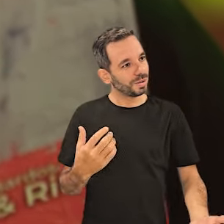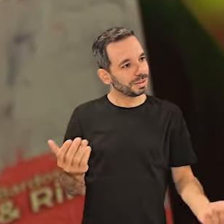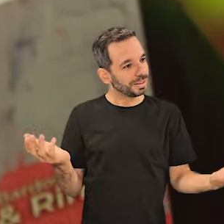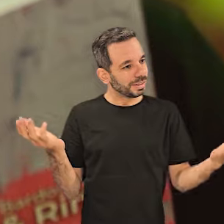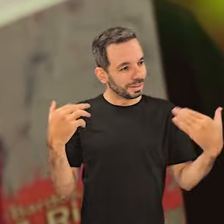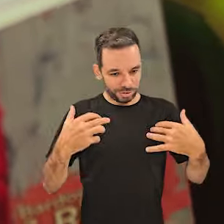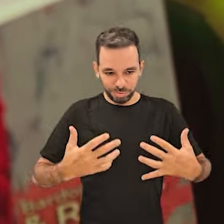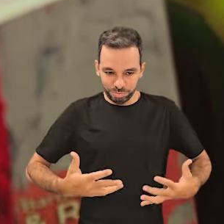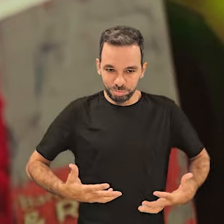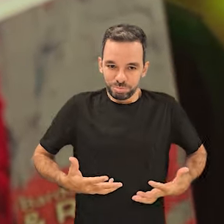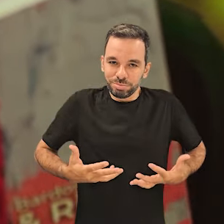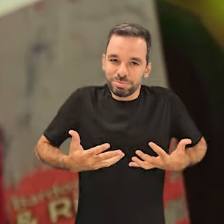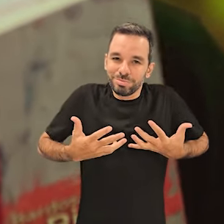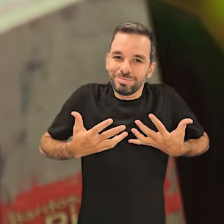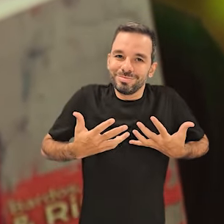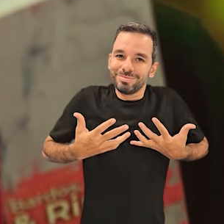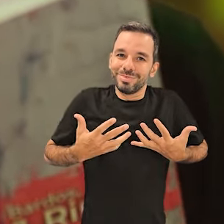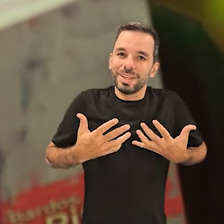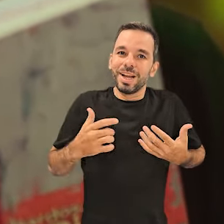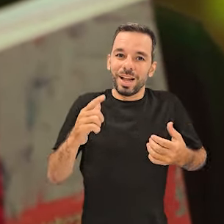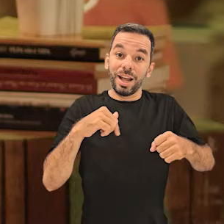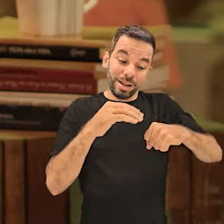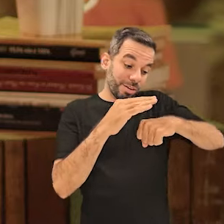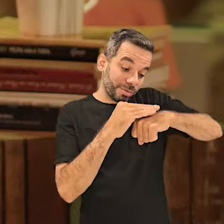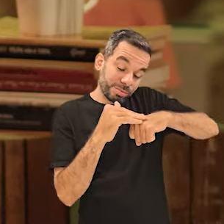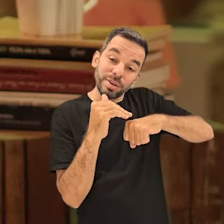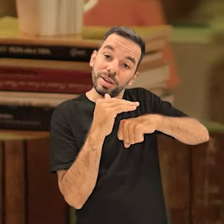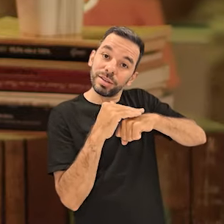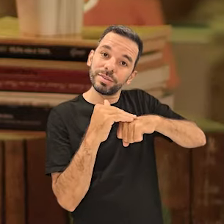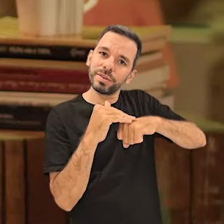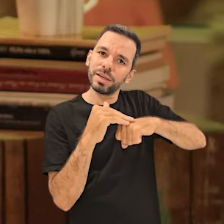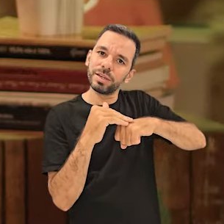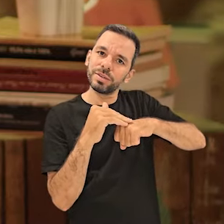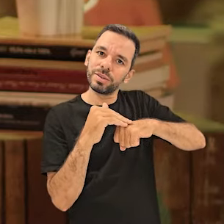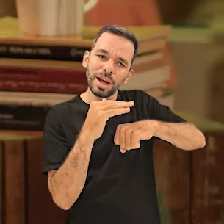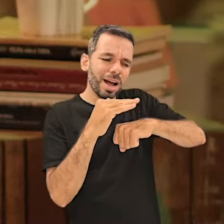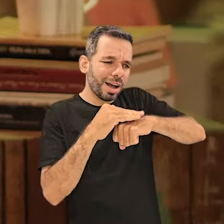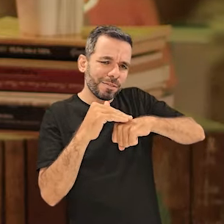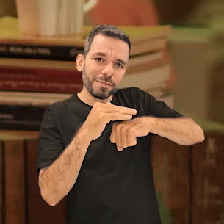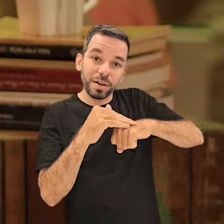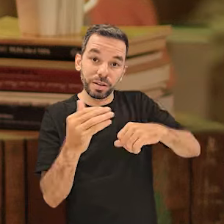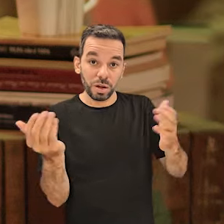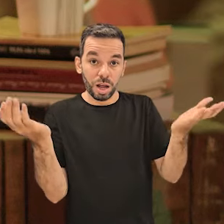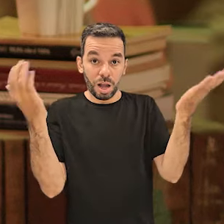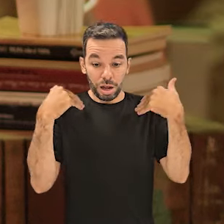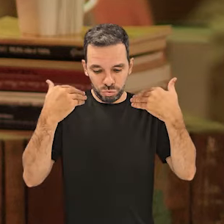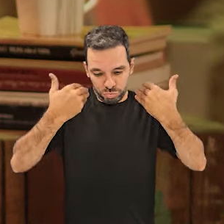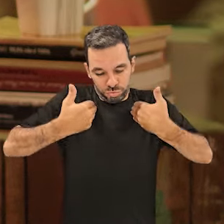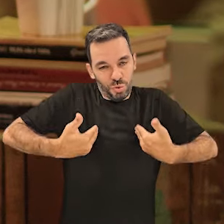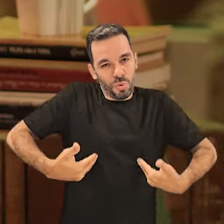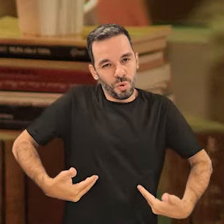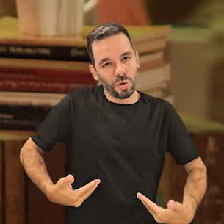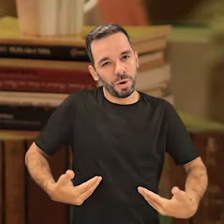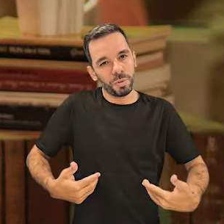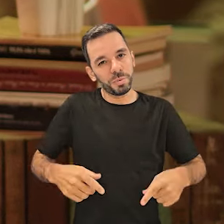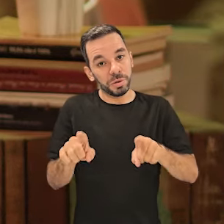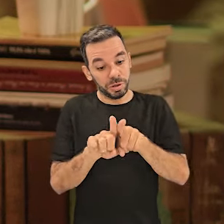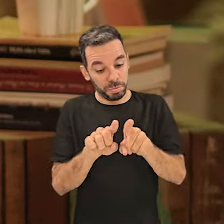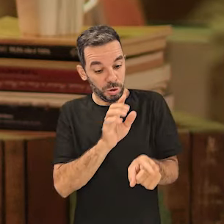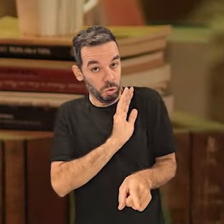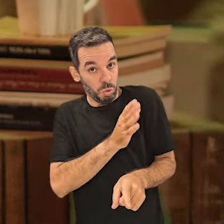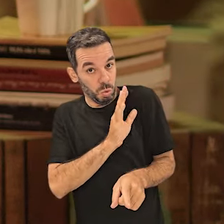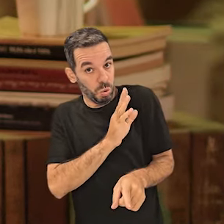e foi o afeto, além de muito bem querer. Foi alimento para a alma, vitamina para o coração, um